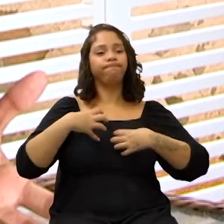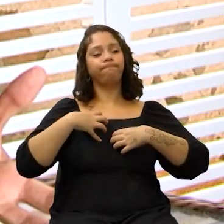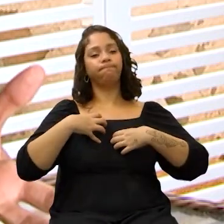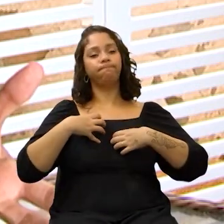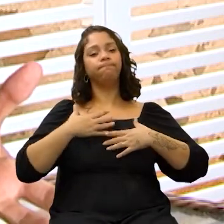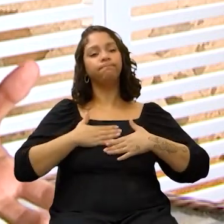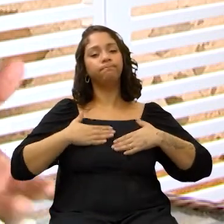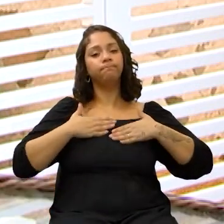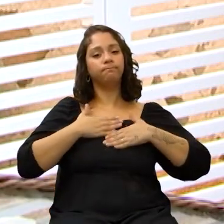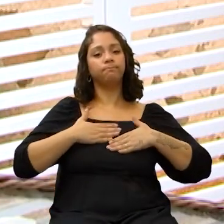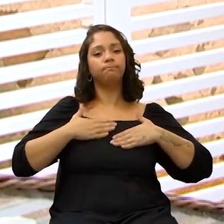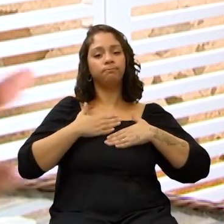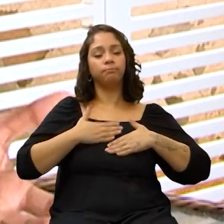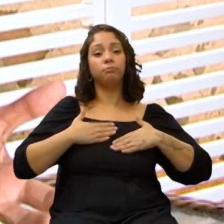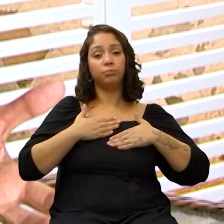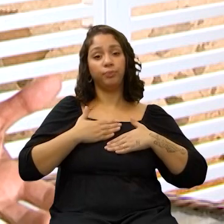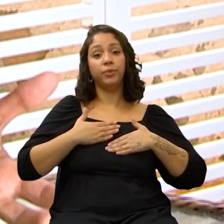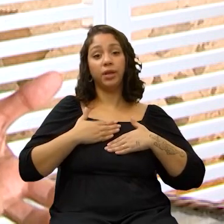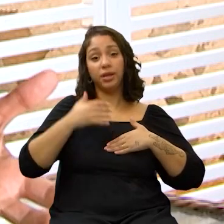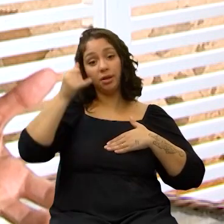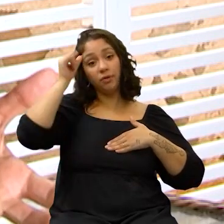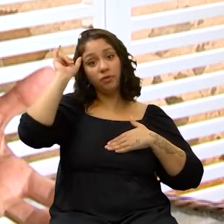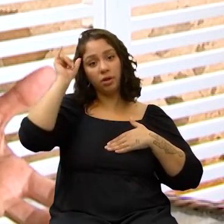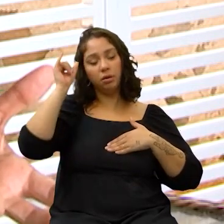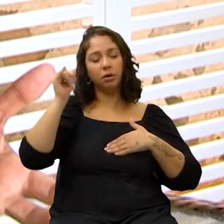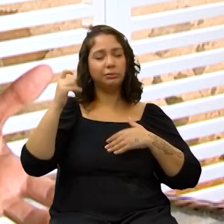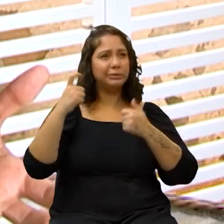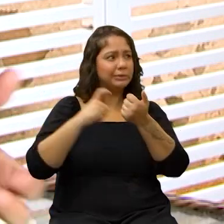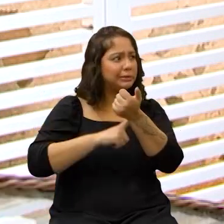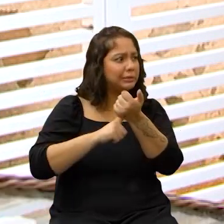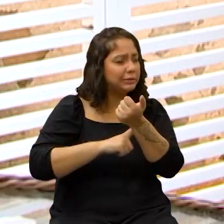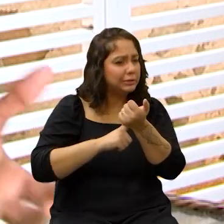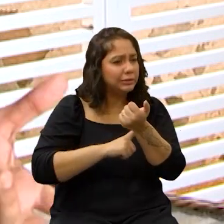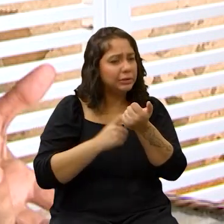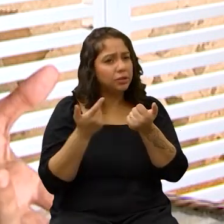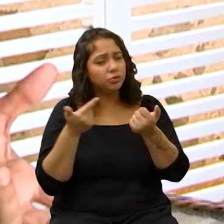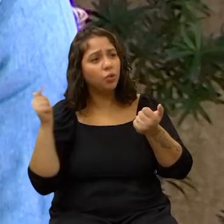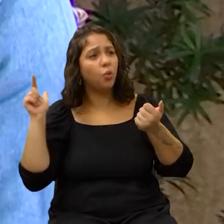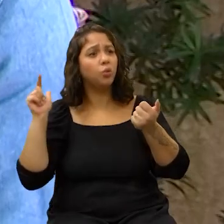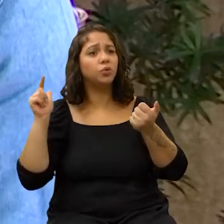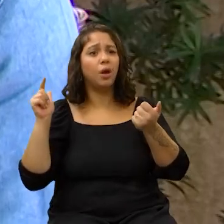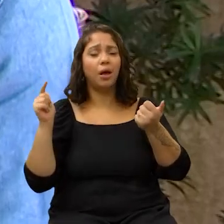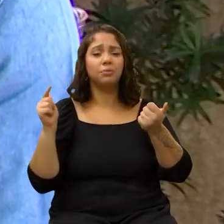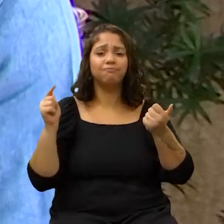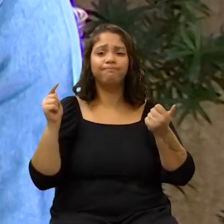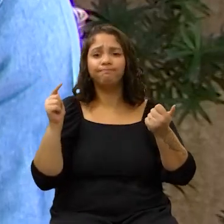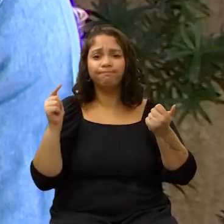trazer a satisfação e sem gerar um estresse adicional de você ter